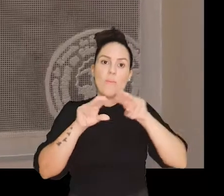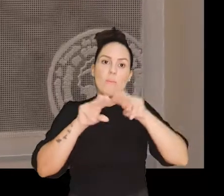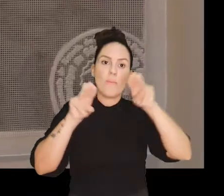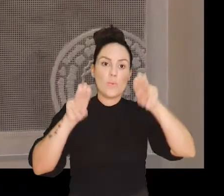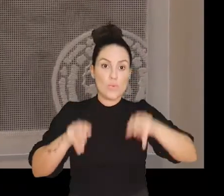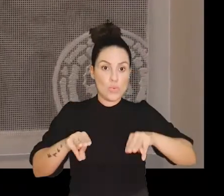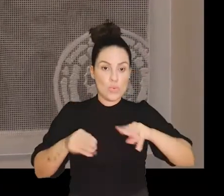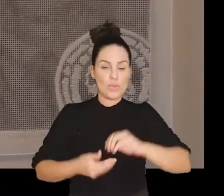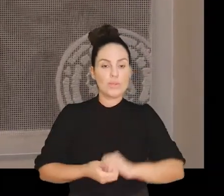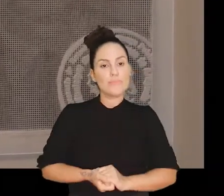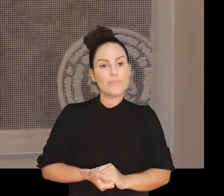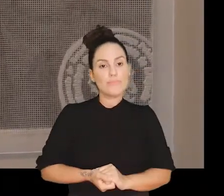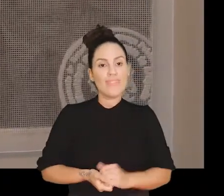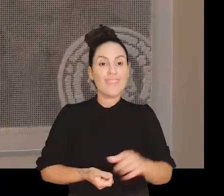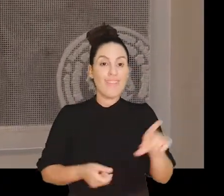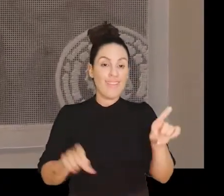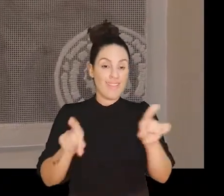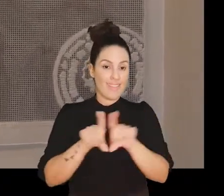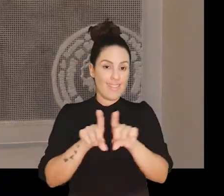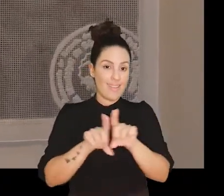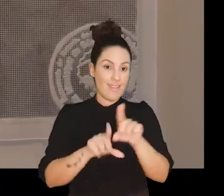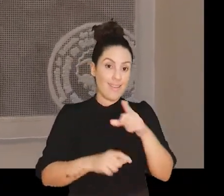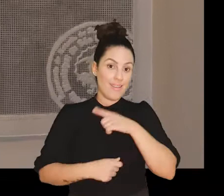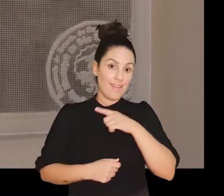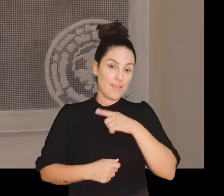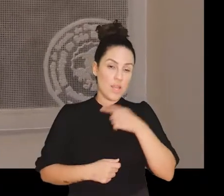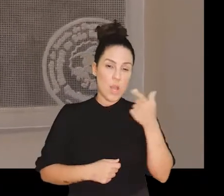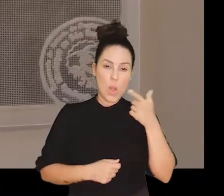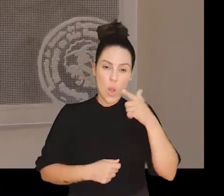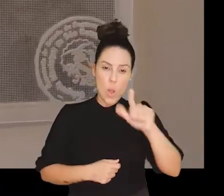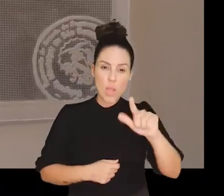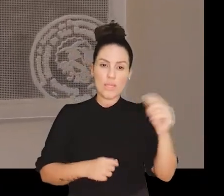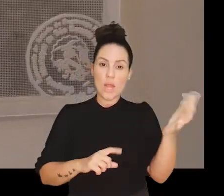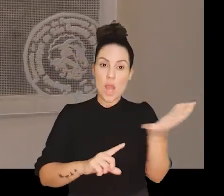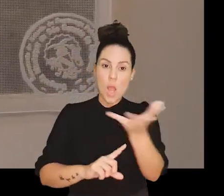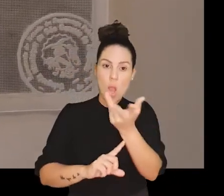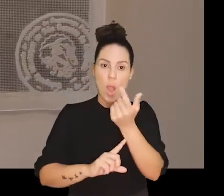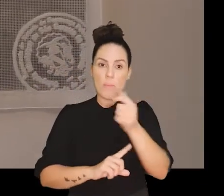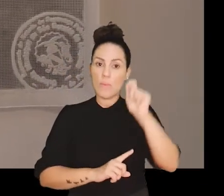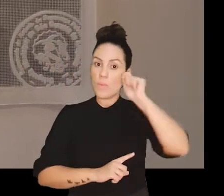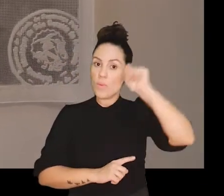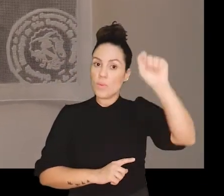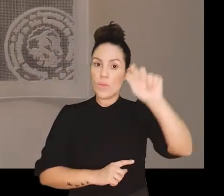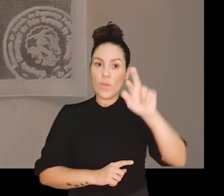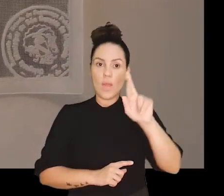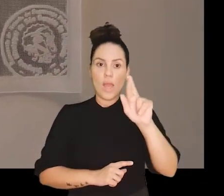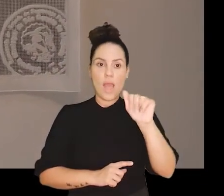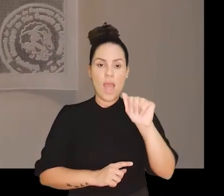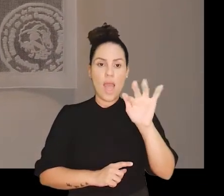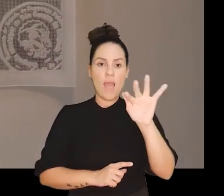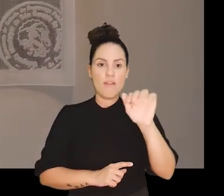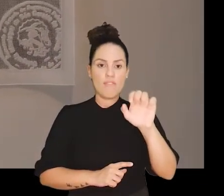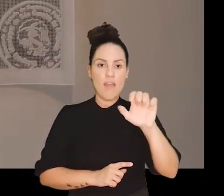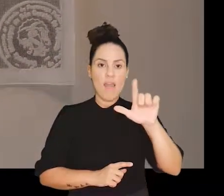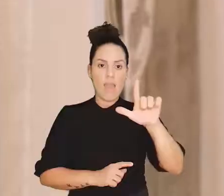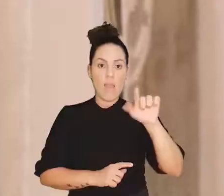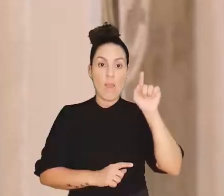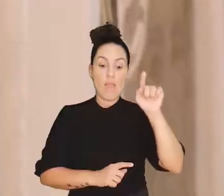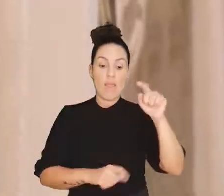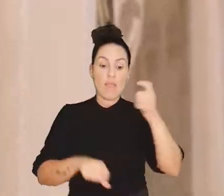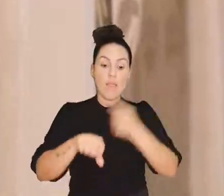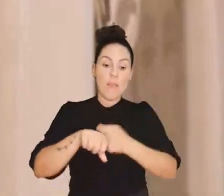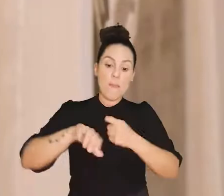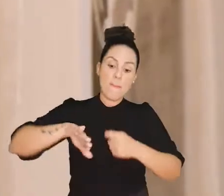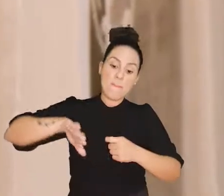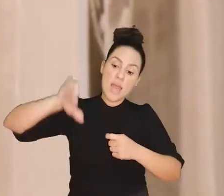Há uma outra instalação de mesma natureza, realizada por Rafael Pagatini, onde ele escava diretamente na parede